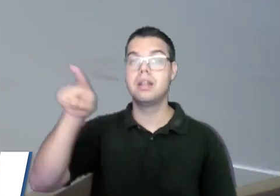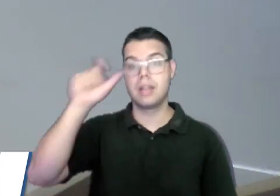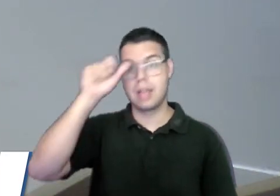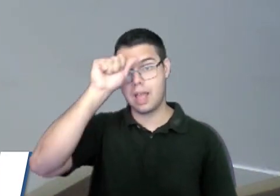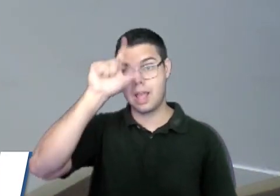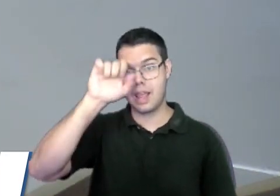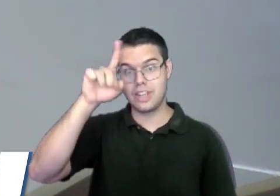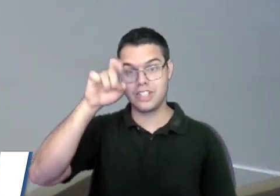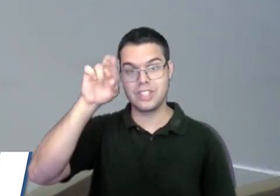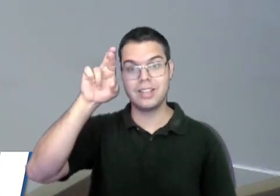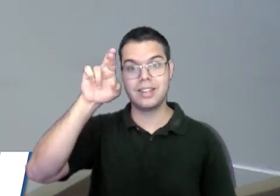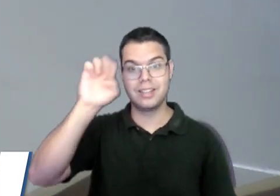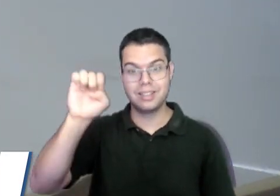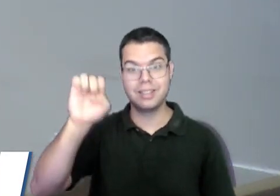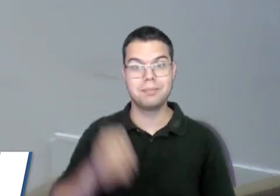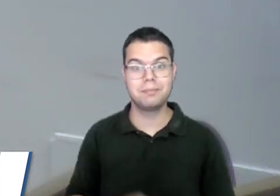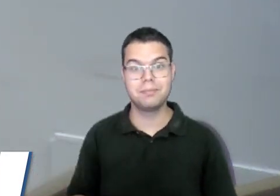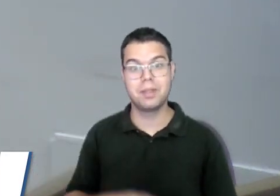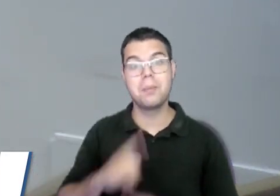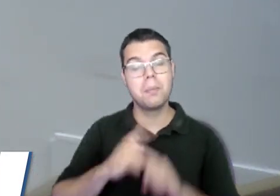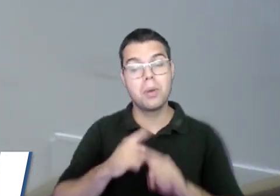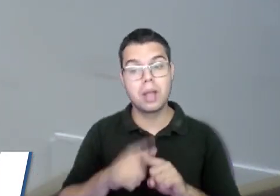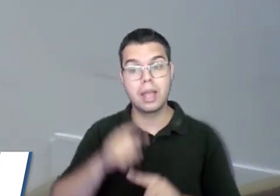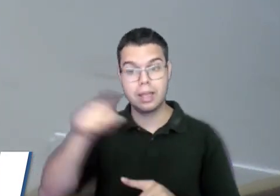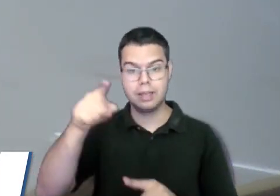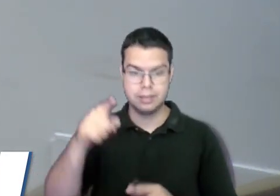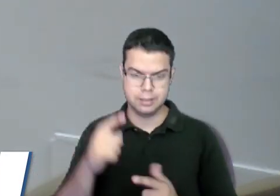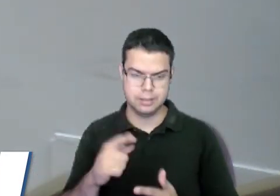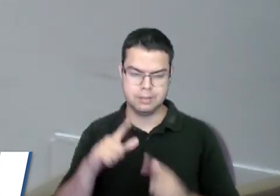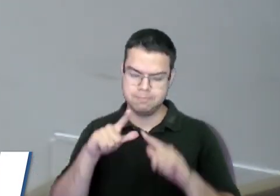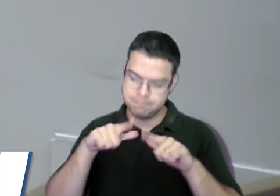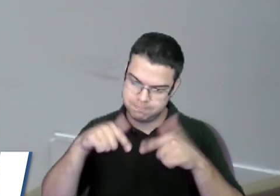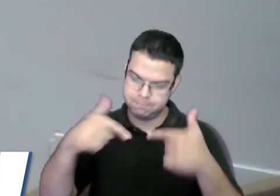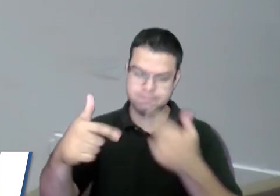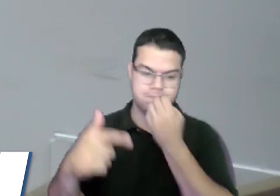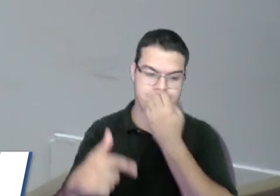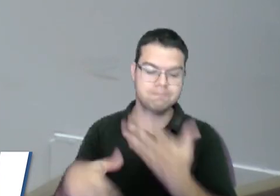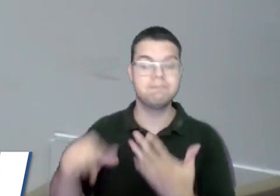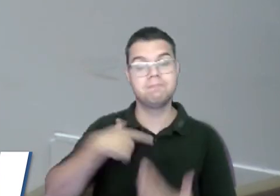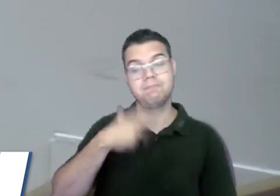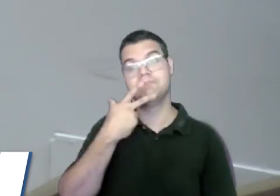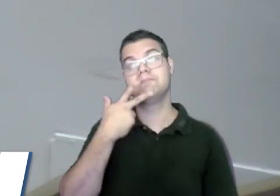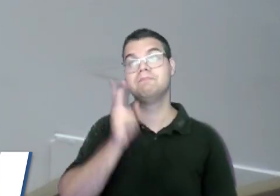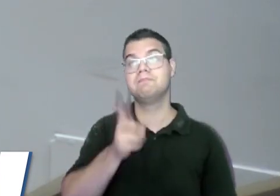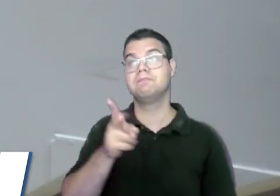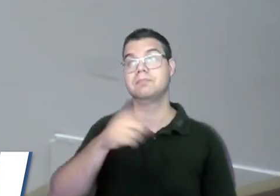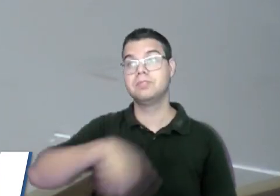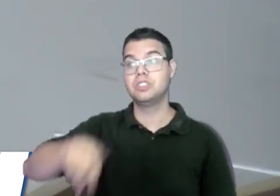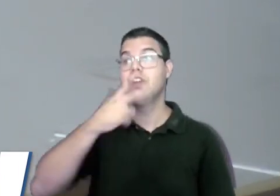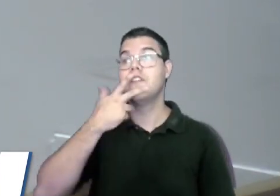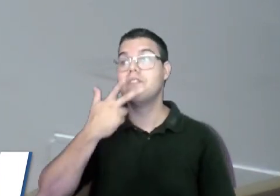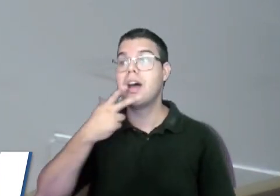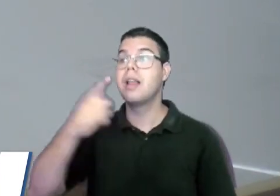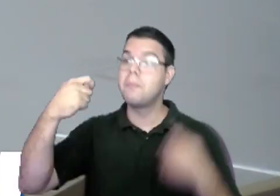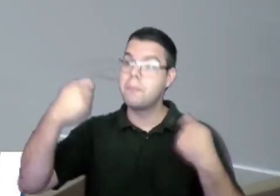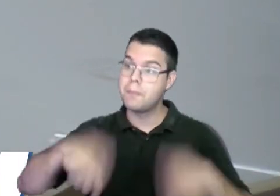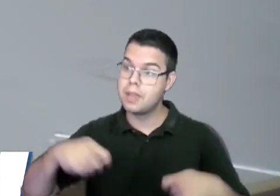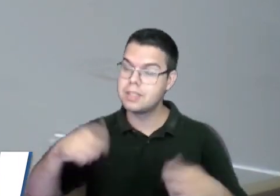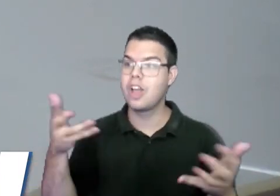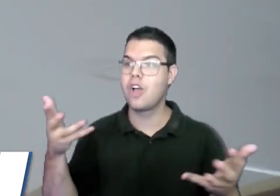porque nas boas ações, como eu sempre digo, temos que ressaltar a qualidade do serviço